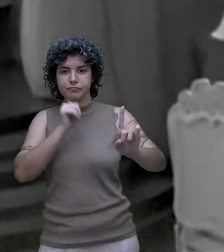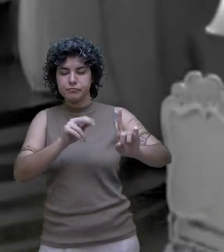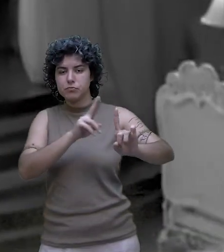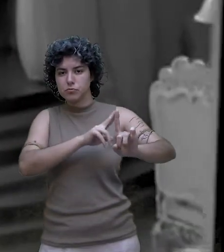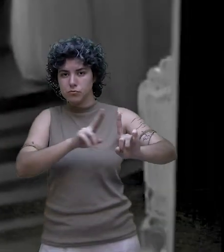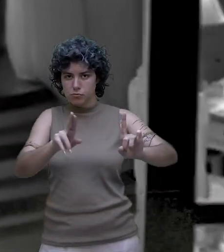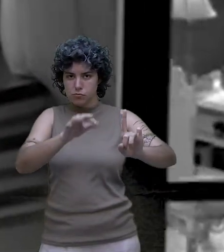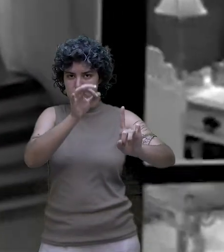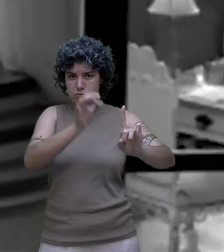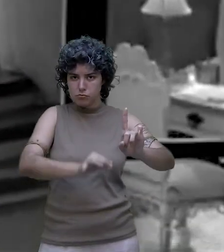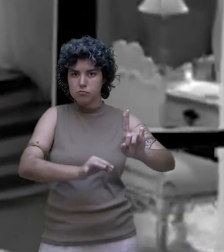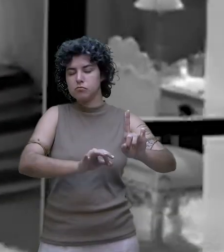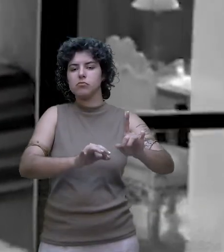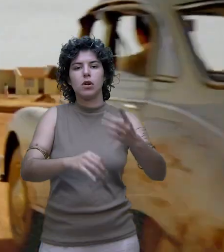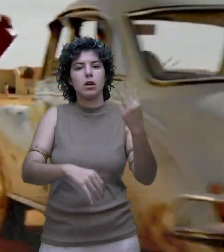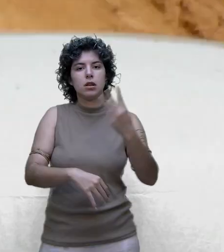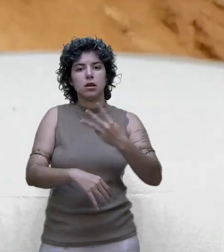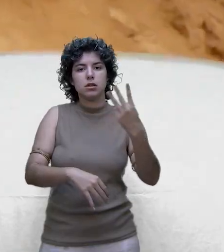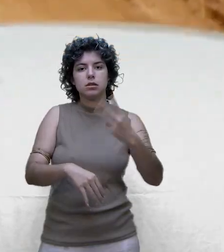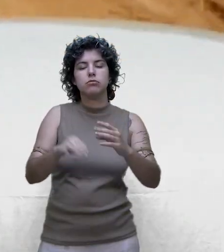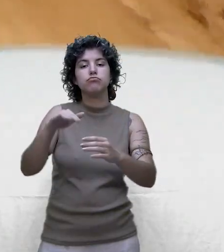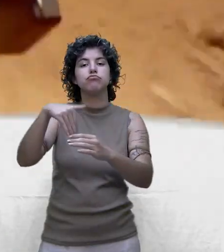de estereótipos e privilégios.